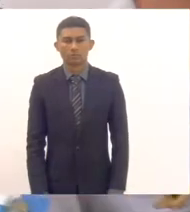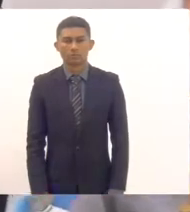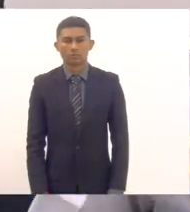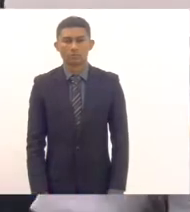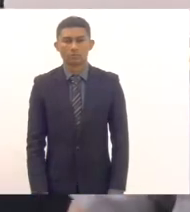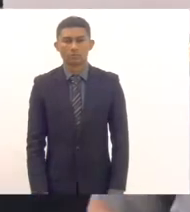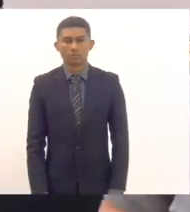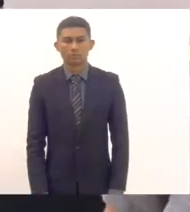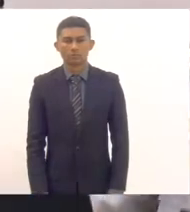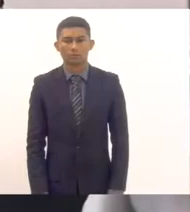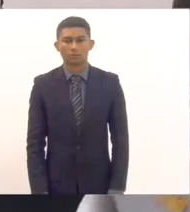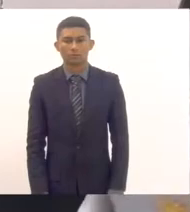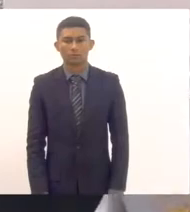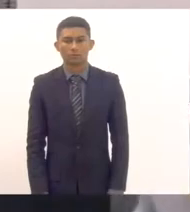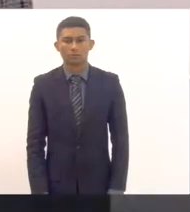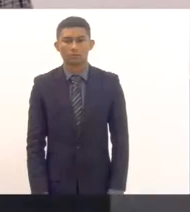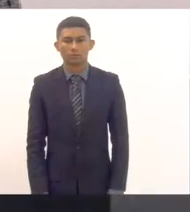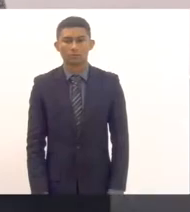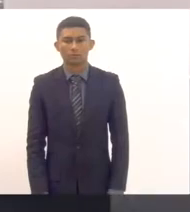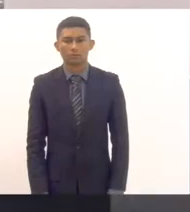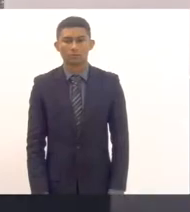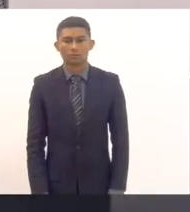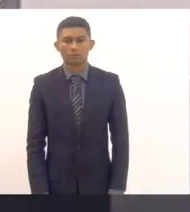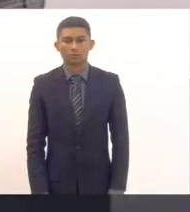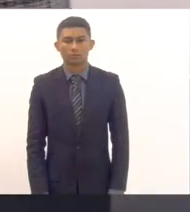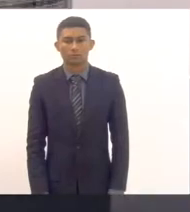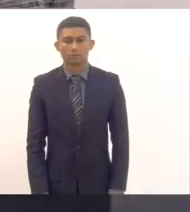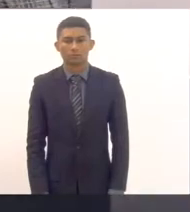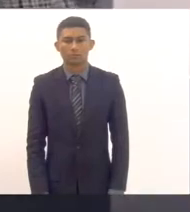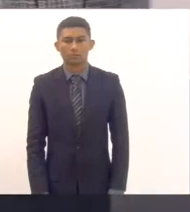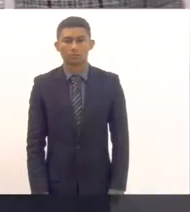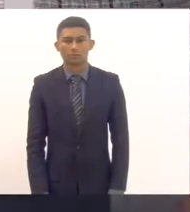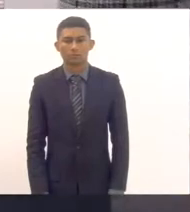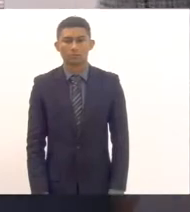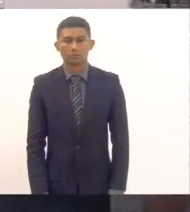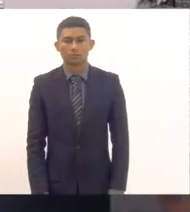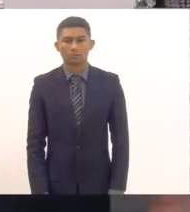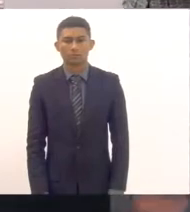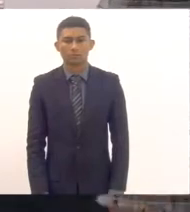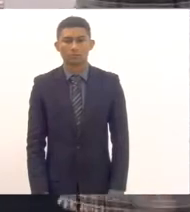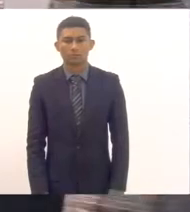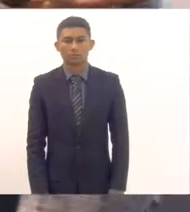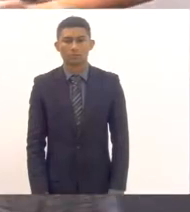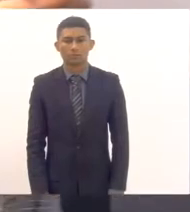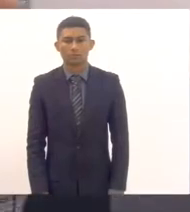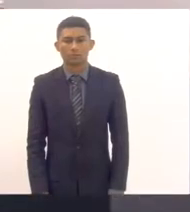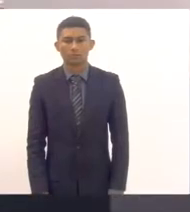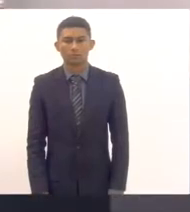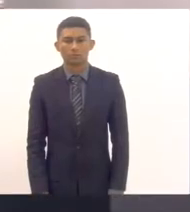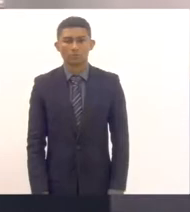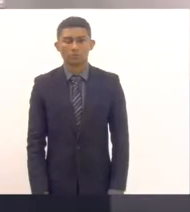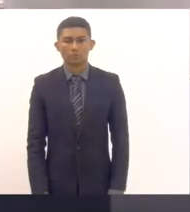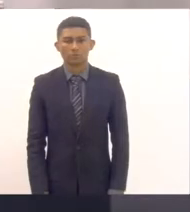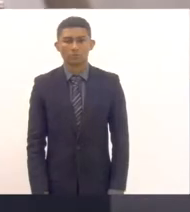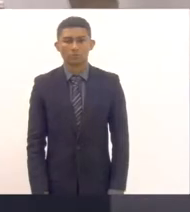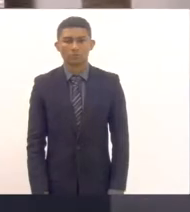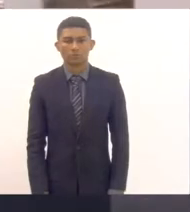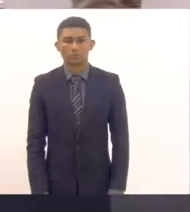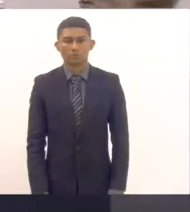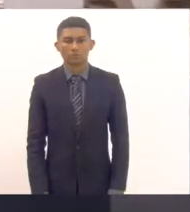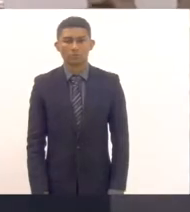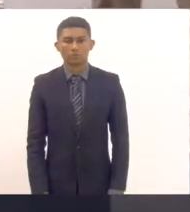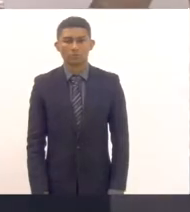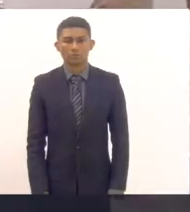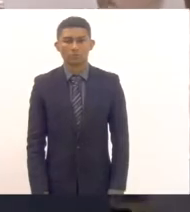talvez não é eu digo furacão aqui tá bom